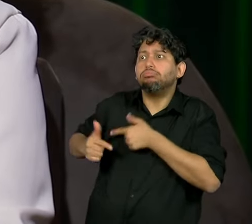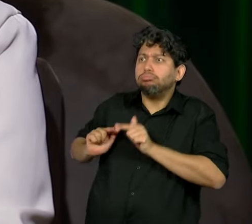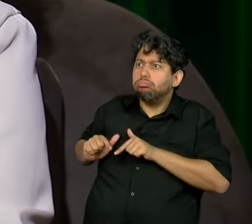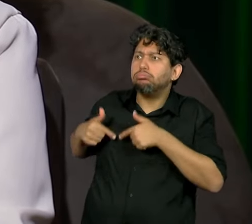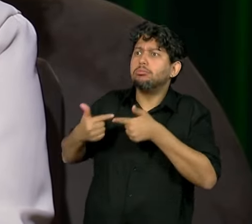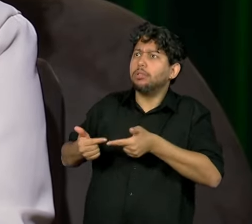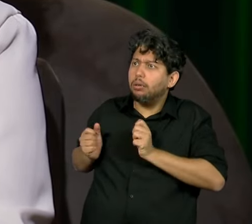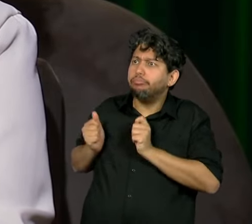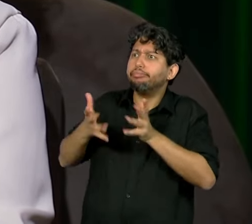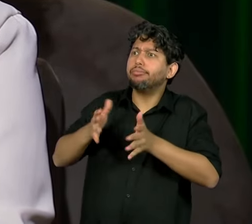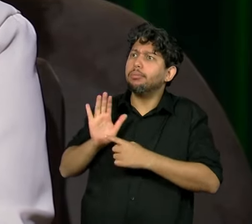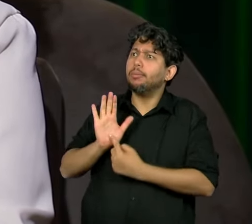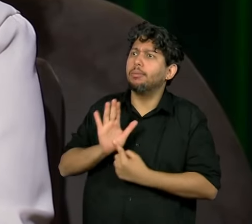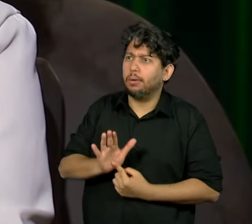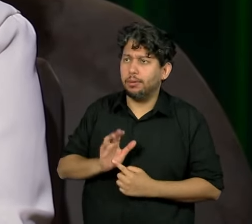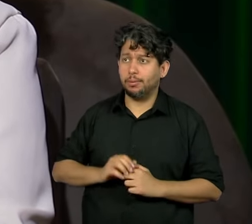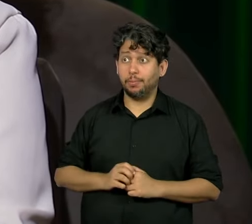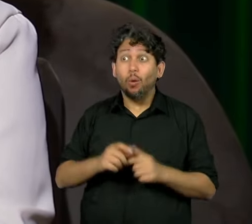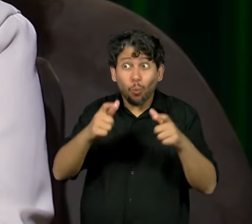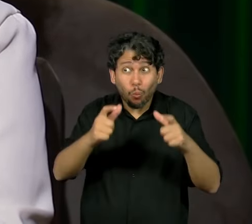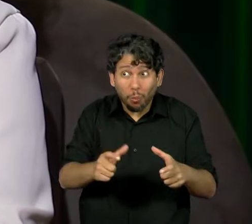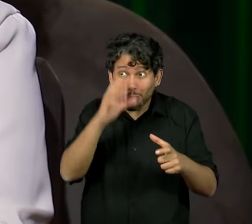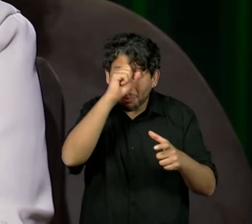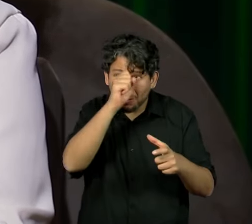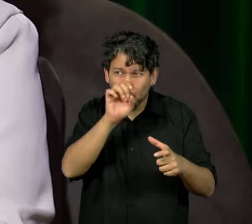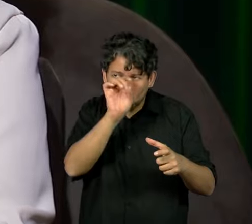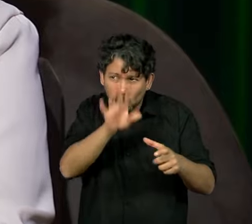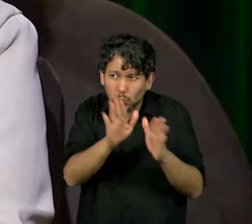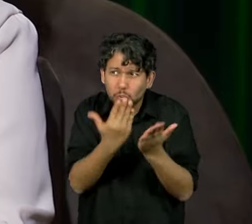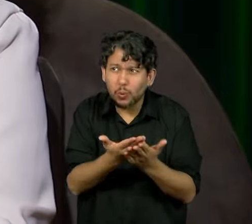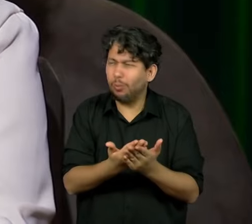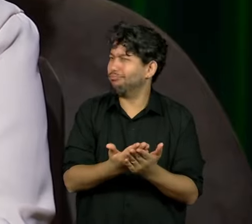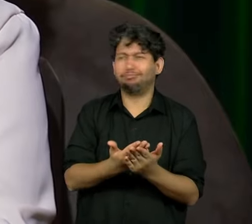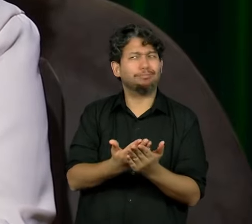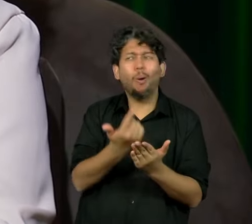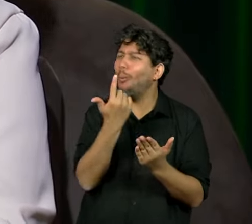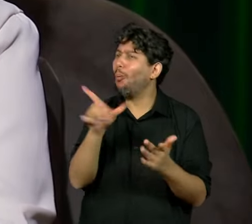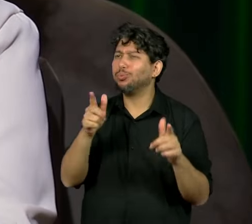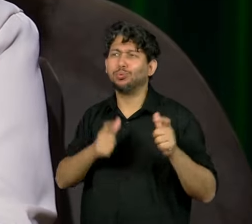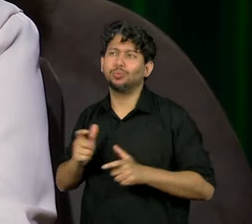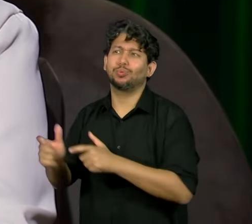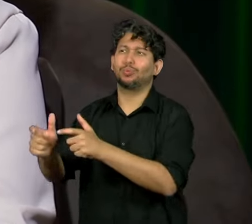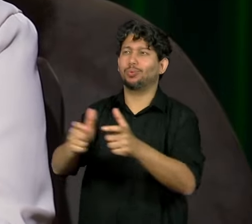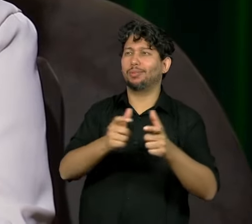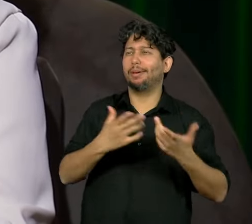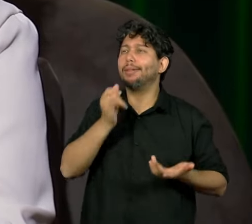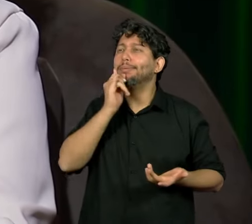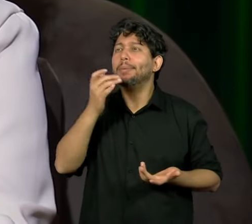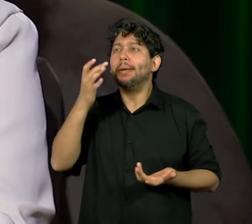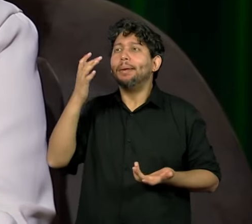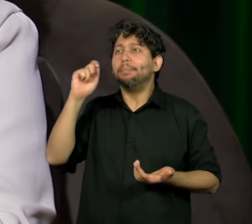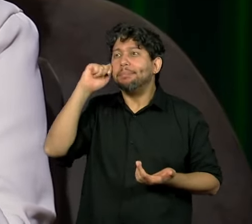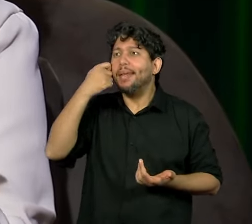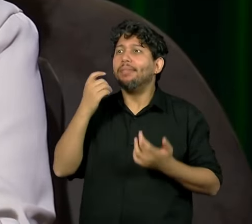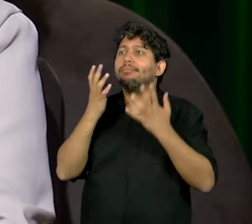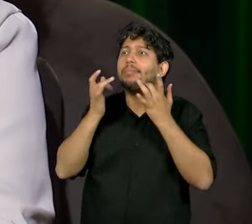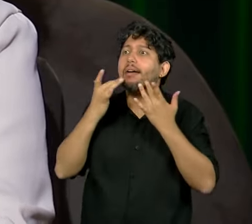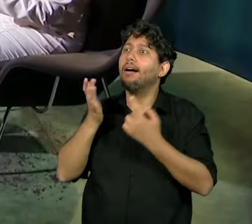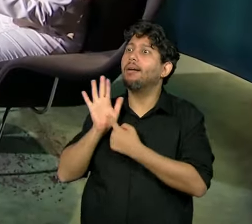esse espaço de ensino-aprendizagem, a gente tem que lembrar que os movimentos negros e as artes, o Teatro Experimental do Negro, já